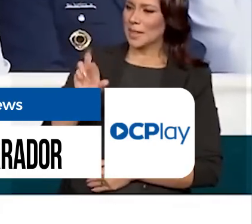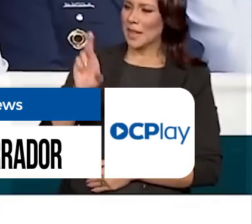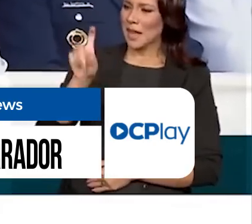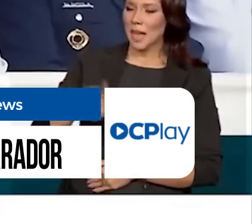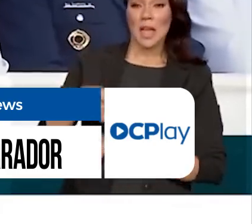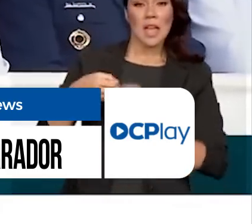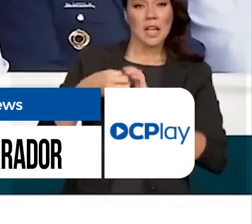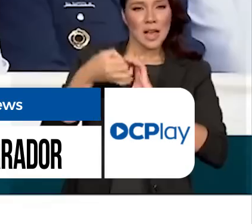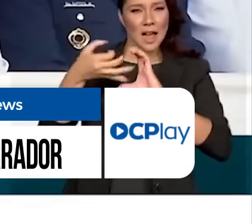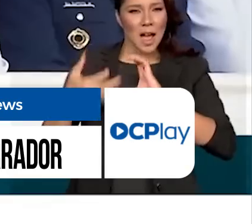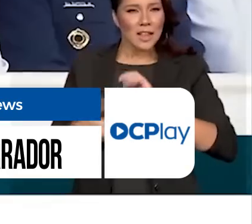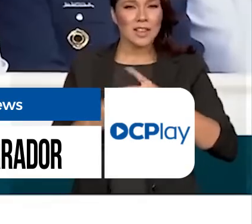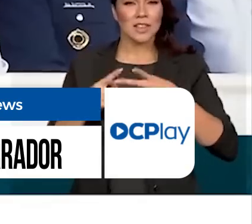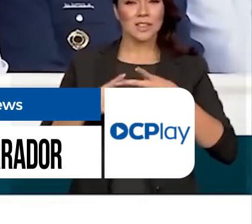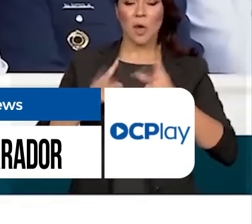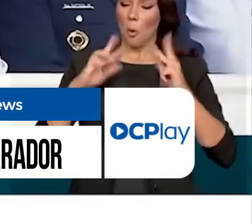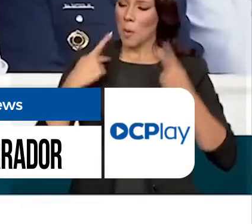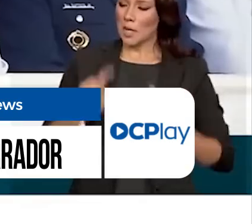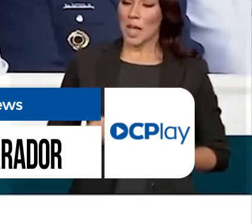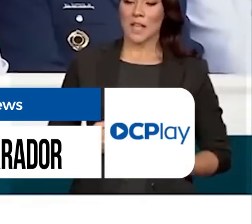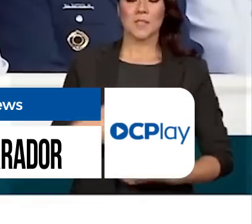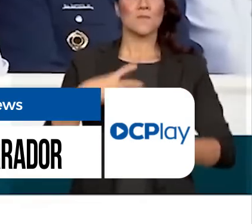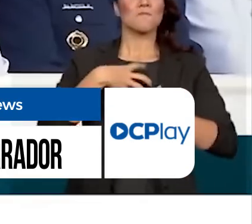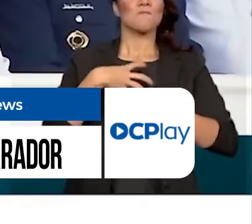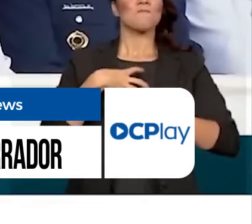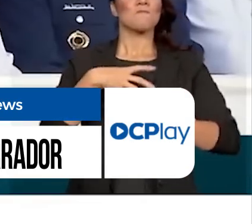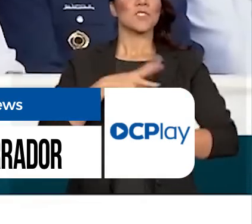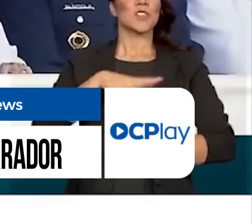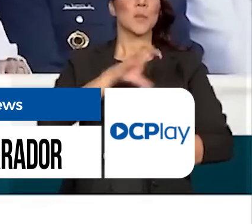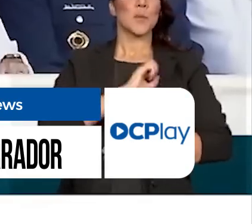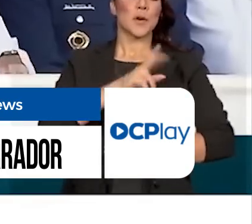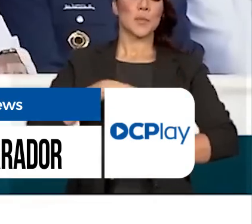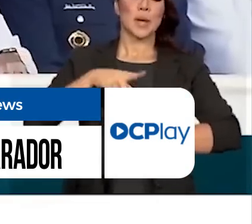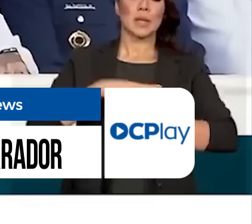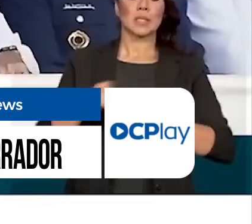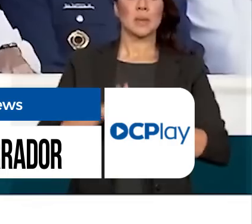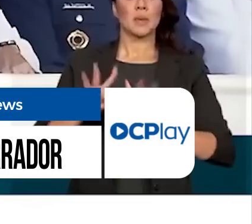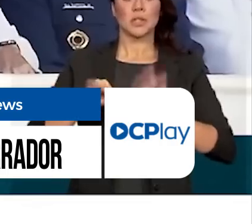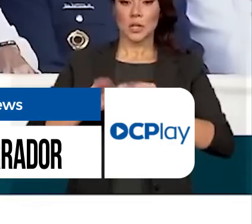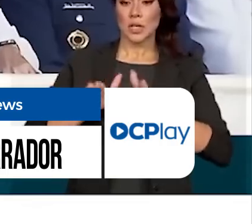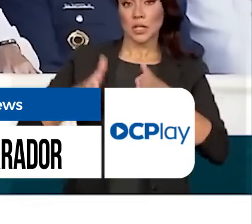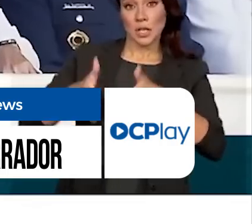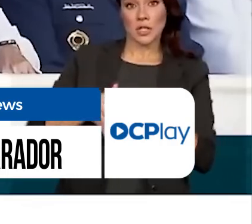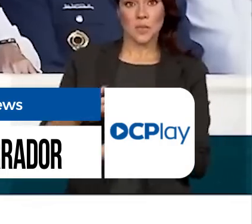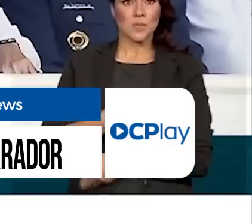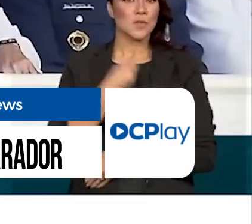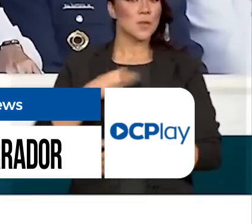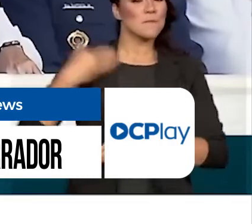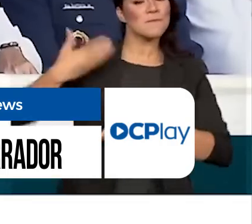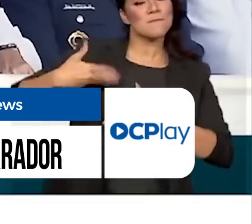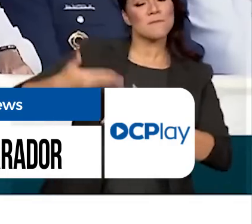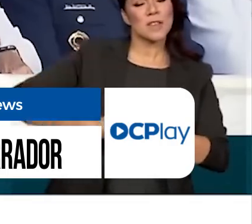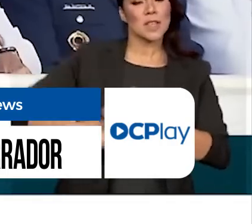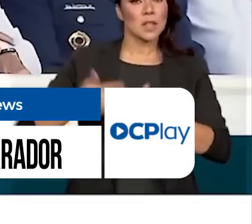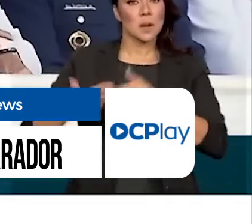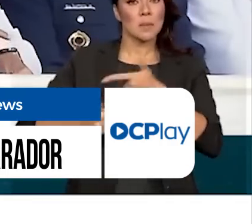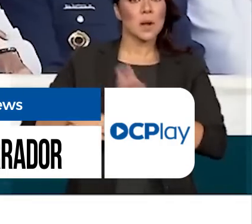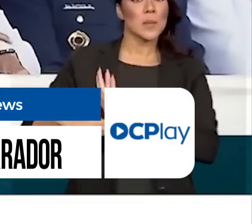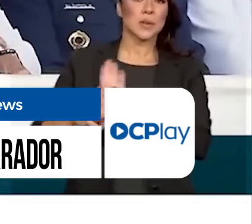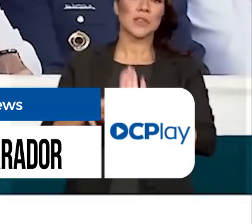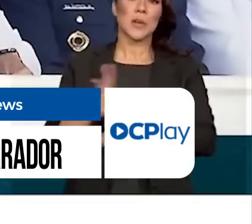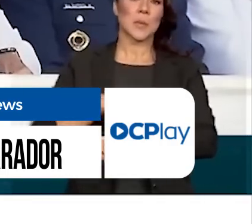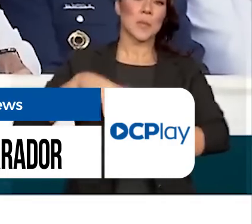caráter, humanidade, espírito patriótico, além de toda a dedicação de uma vida inteira a serviço do